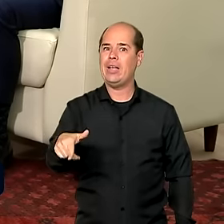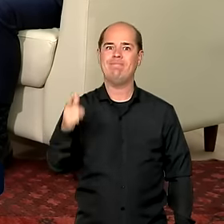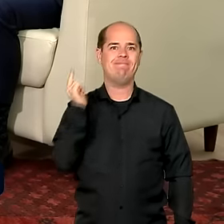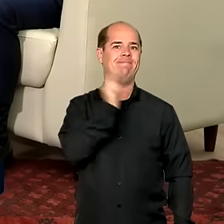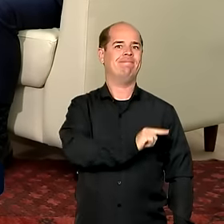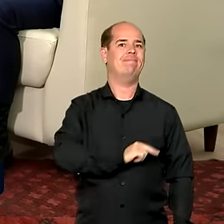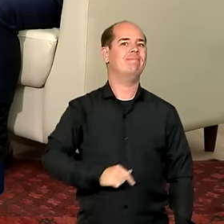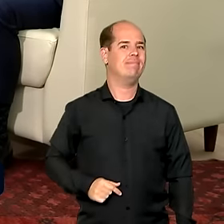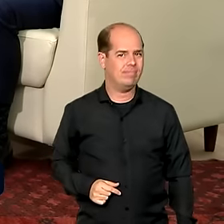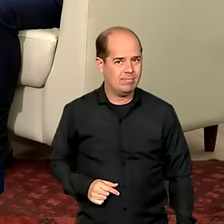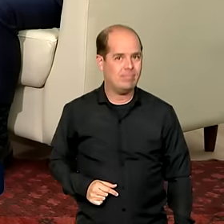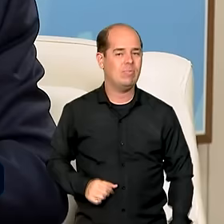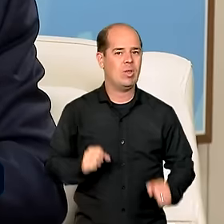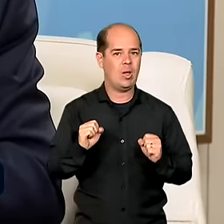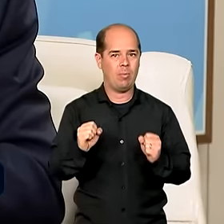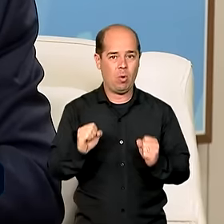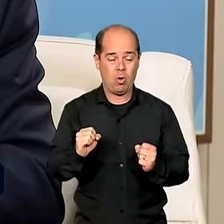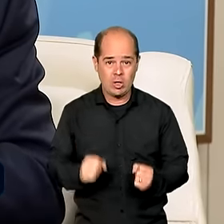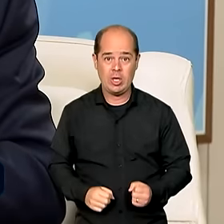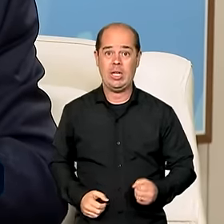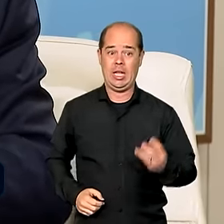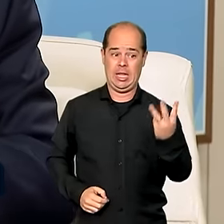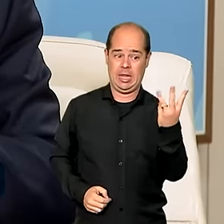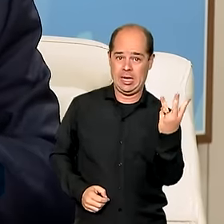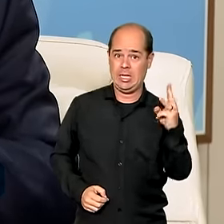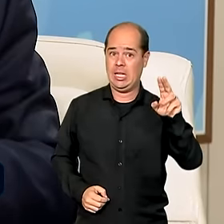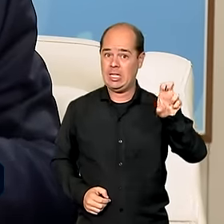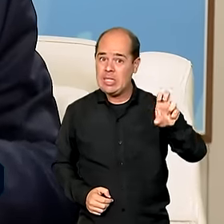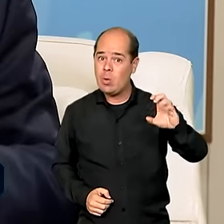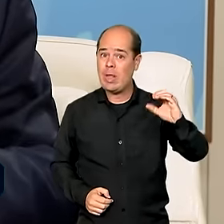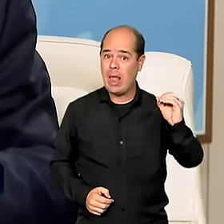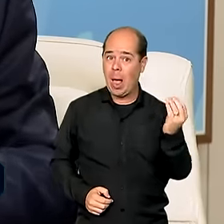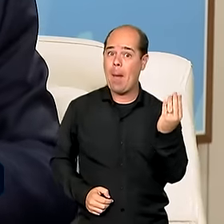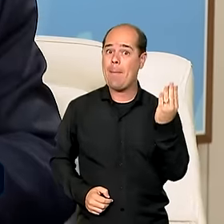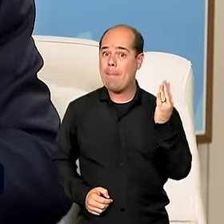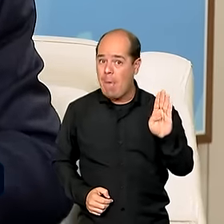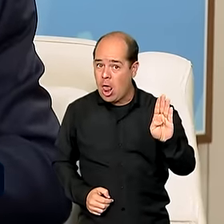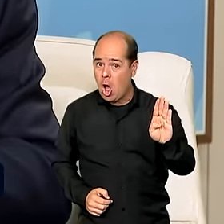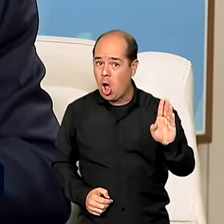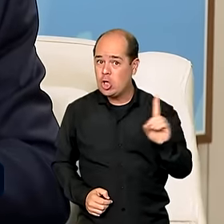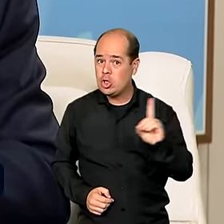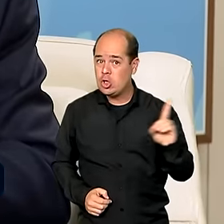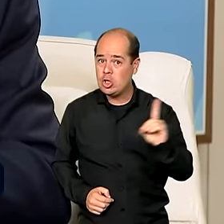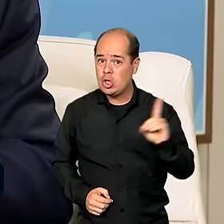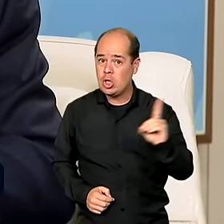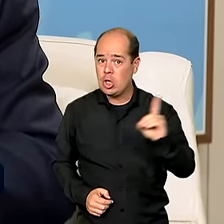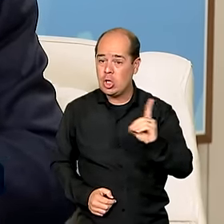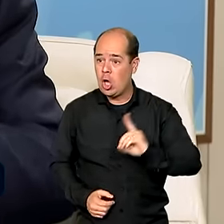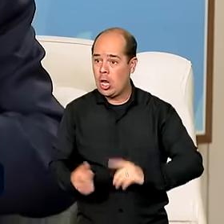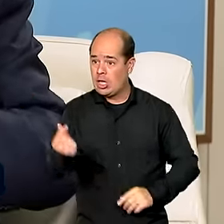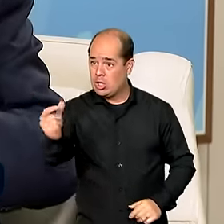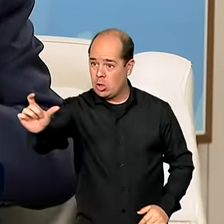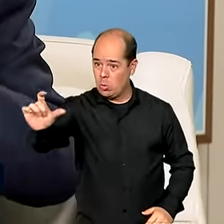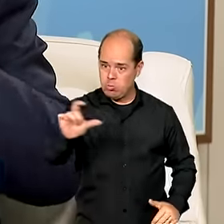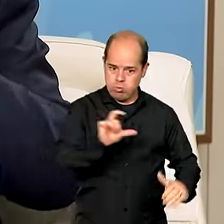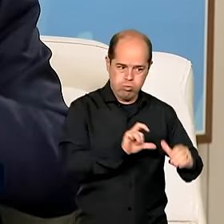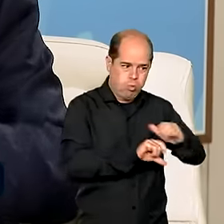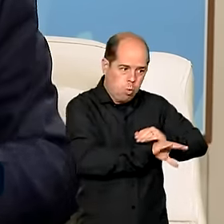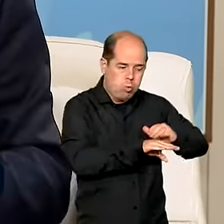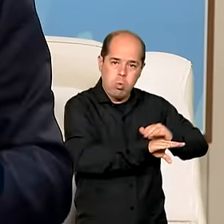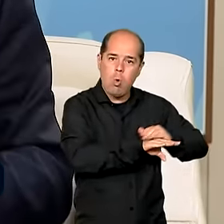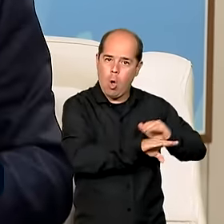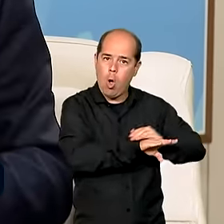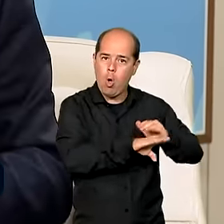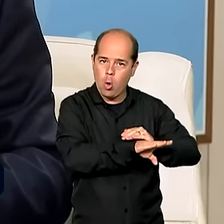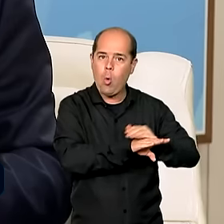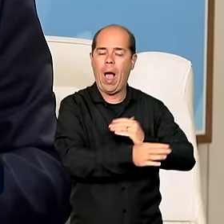Brasil pode chegar a 350 Bilhões de Dólares de reservas intern ionis A Outra atração